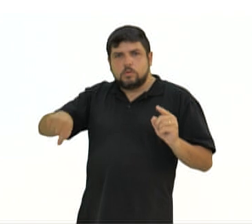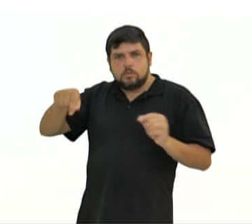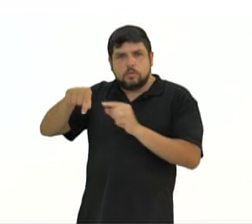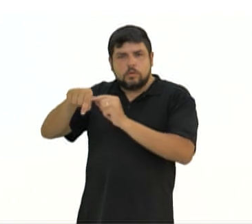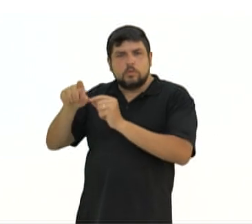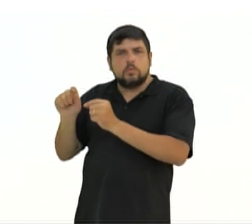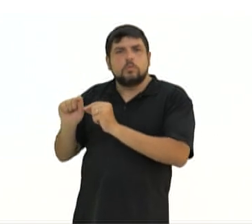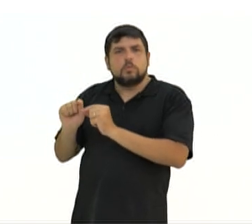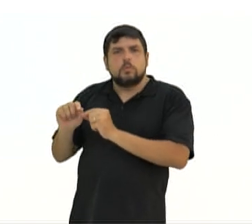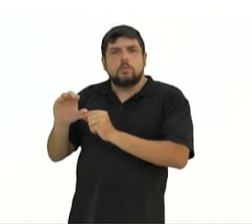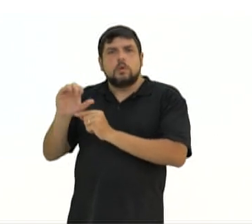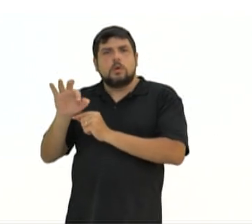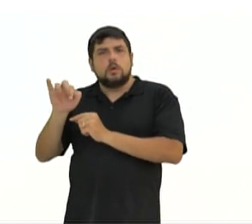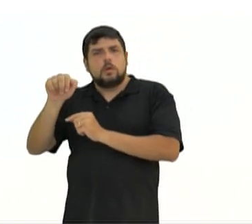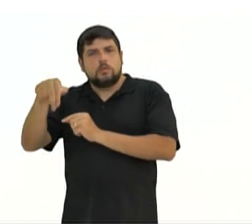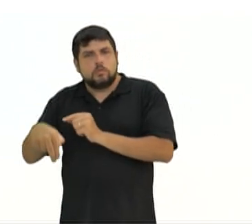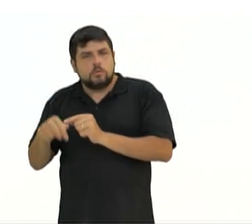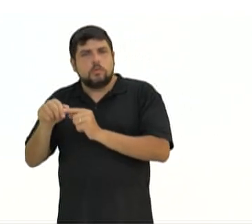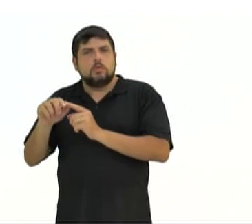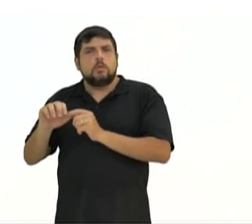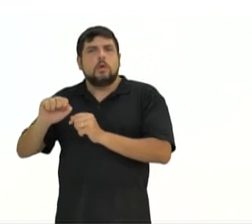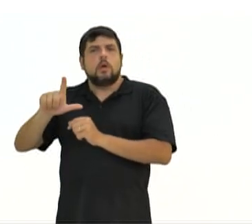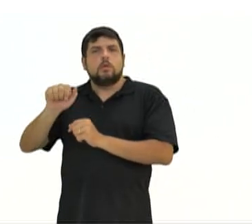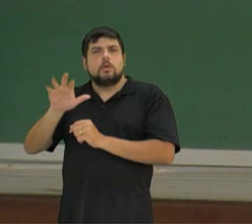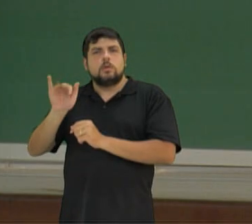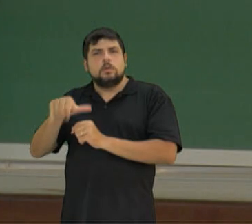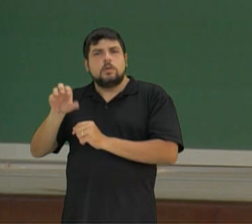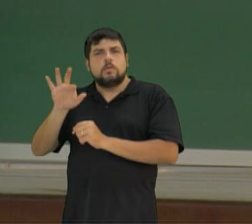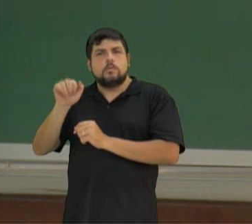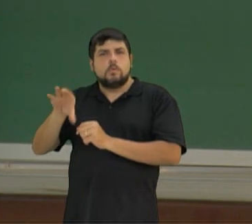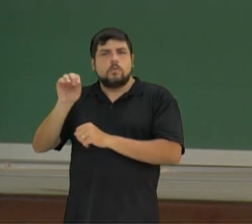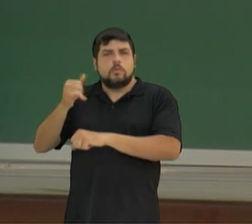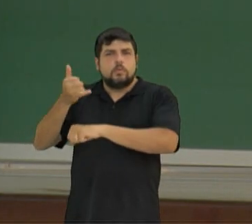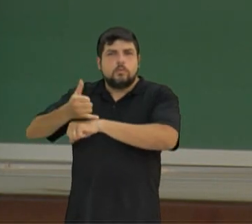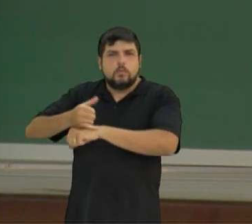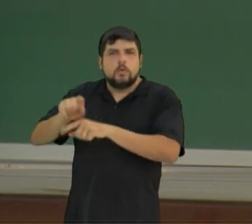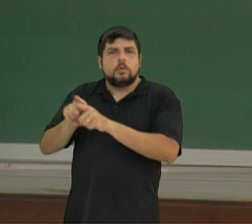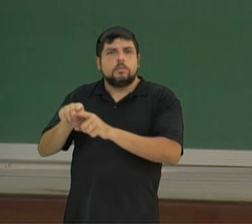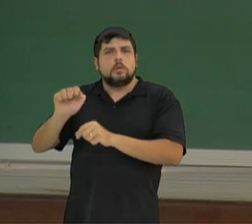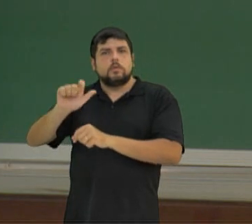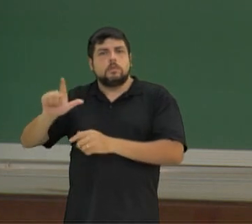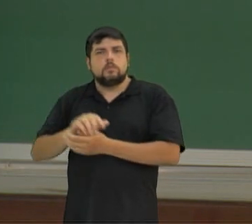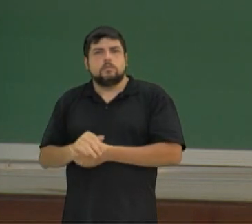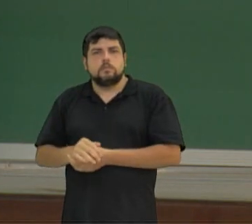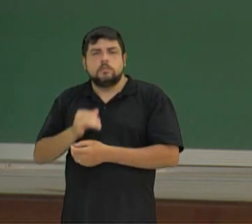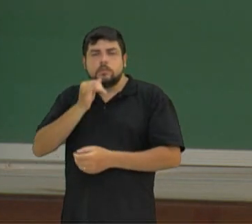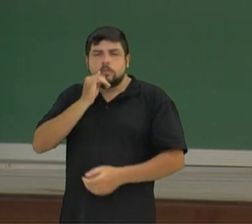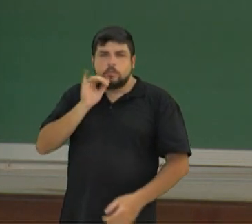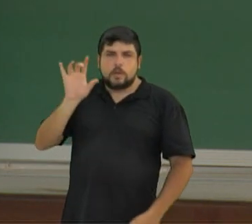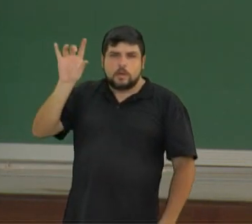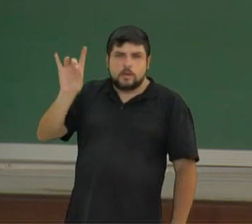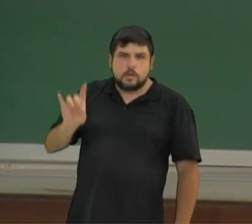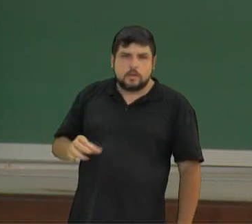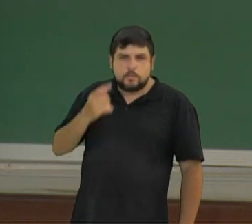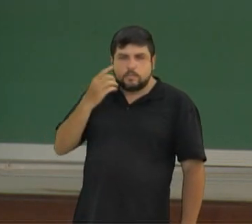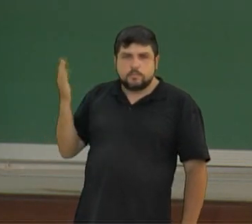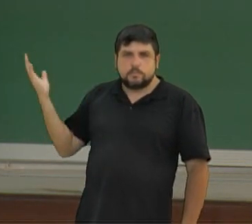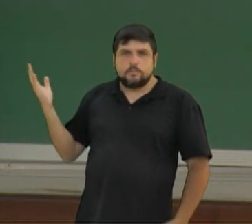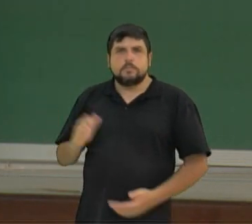for cátions alcalinos terrosos e o alumínio. Por exemplo, o K+, o Na+, o